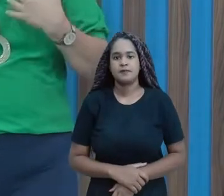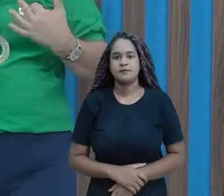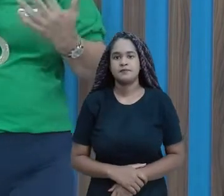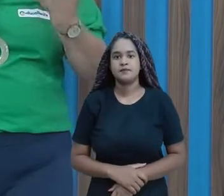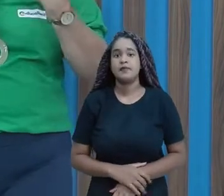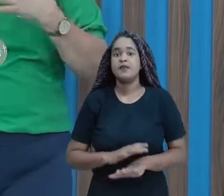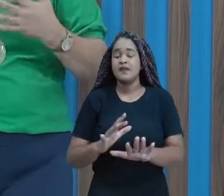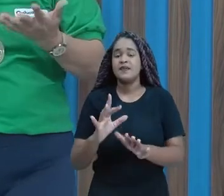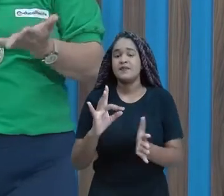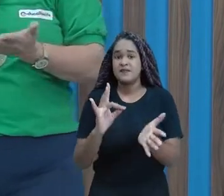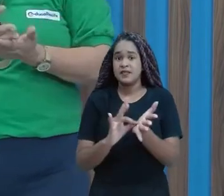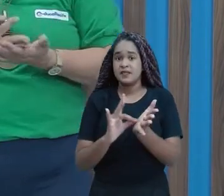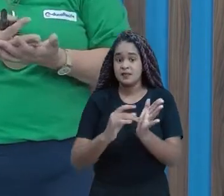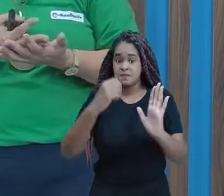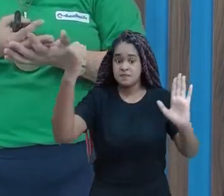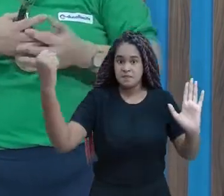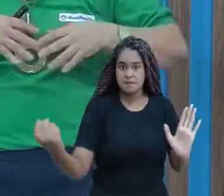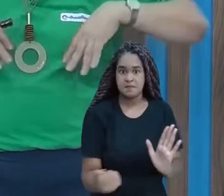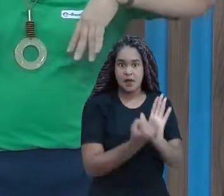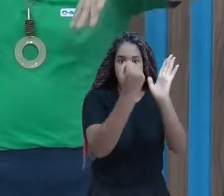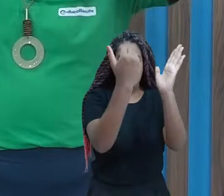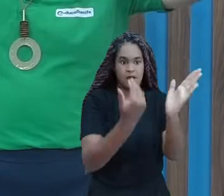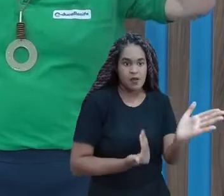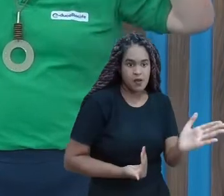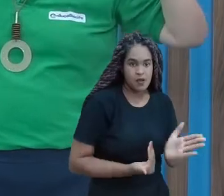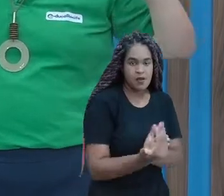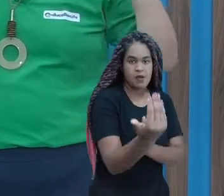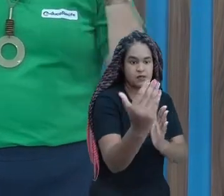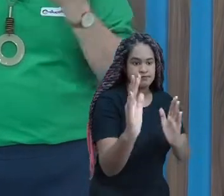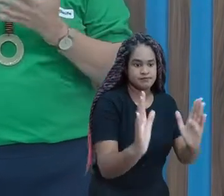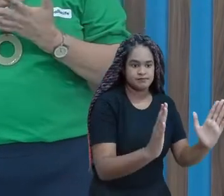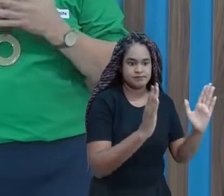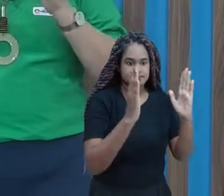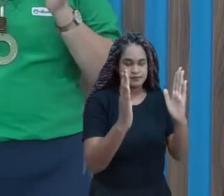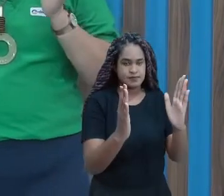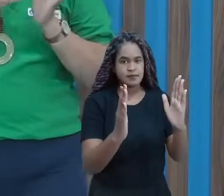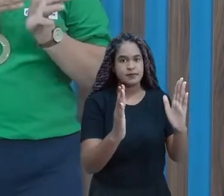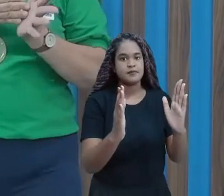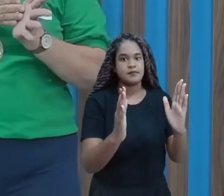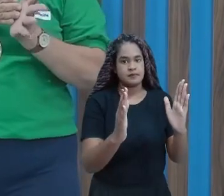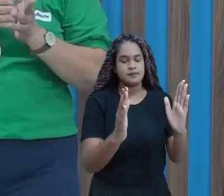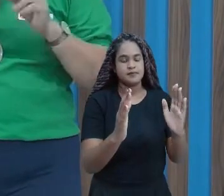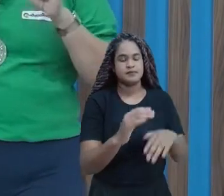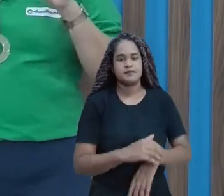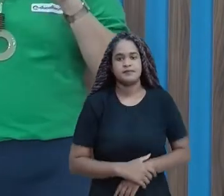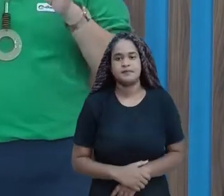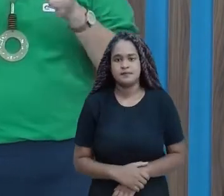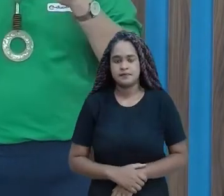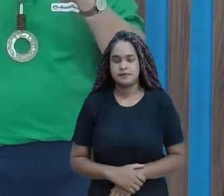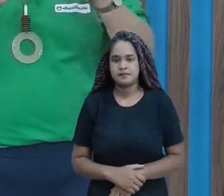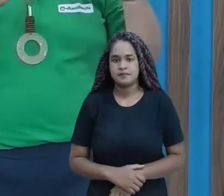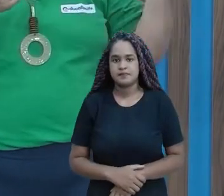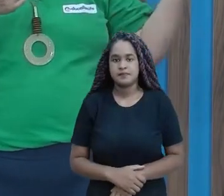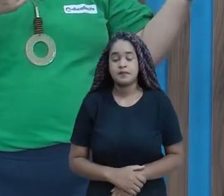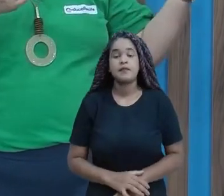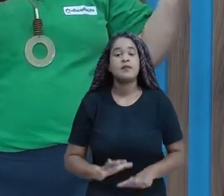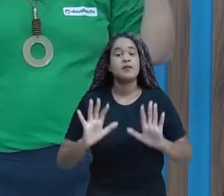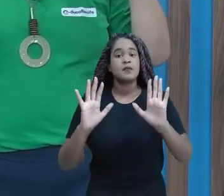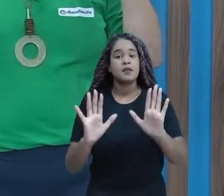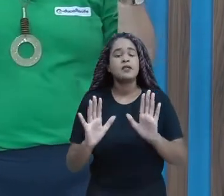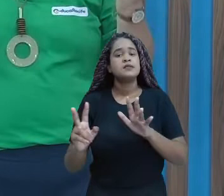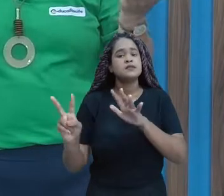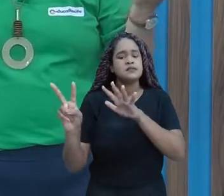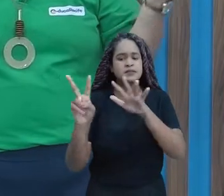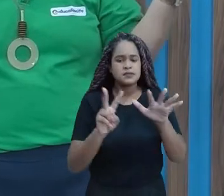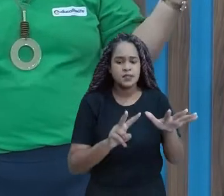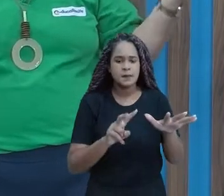o contrário, ele teve um marco inicial e seguiu. Ele teve 3 fases a partir do marco. Claro que essa semana não